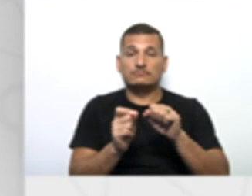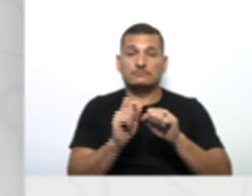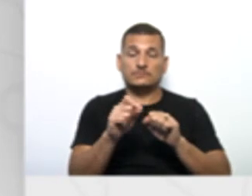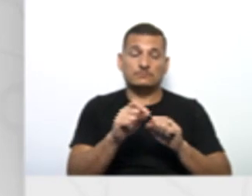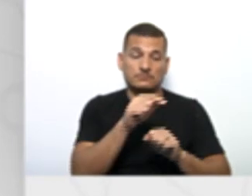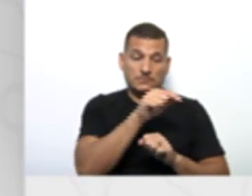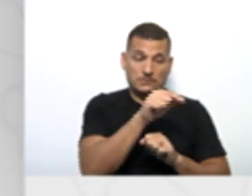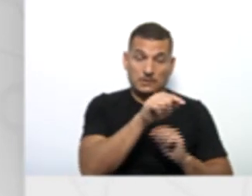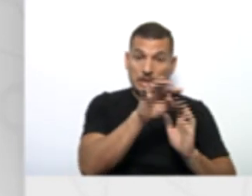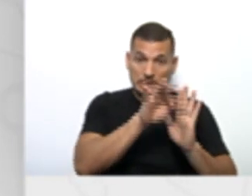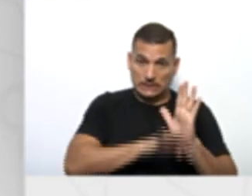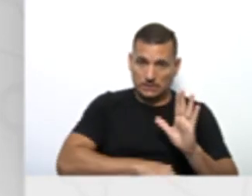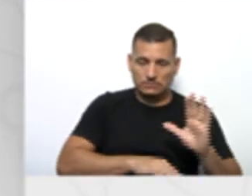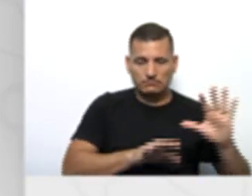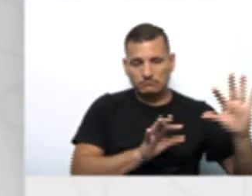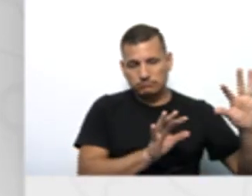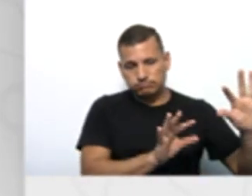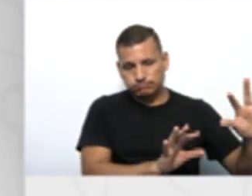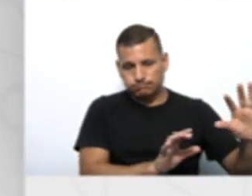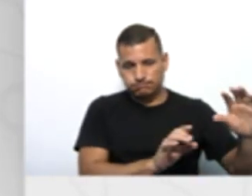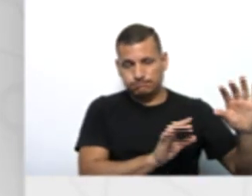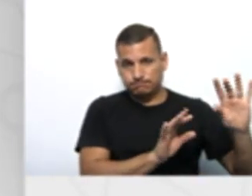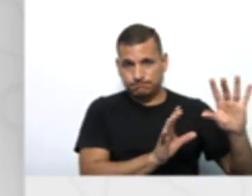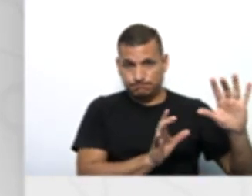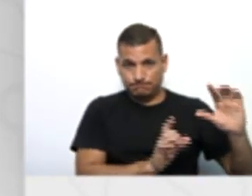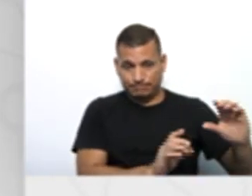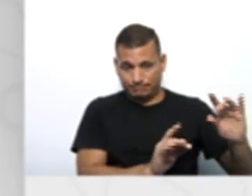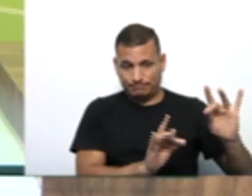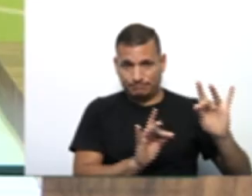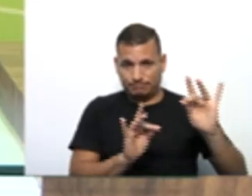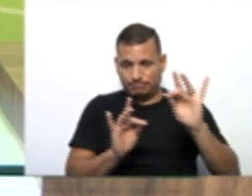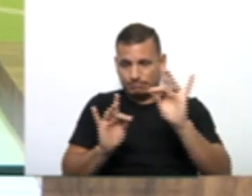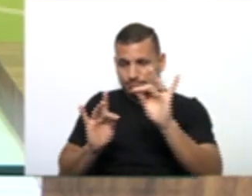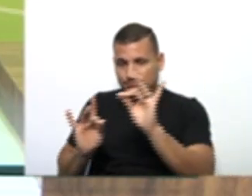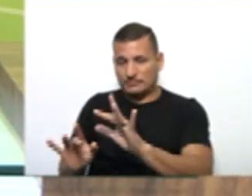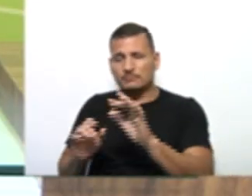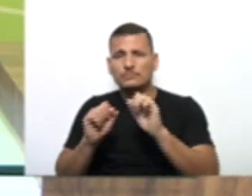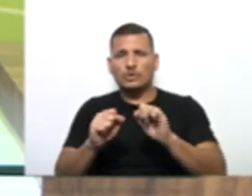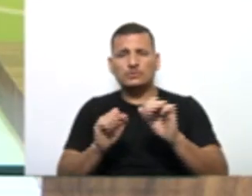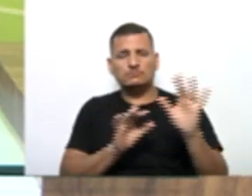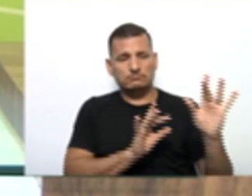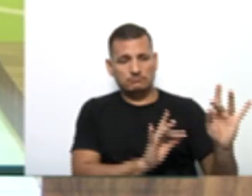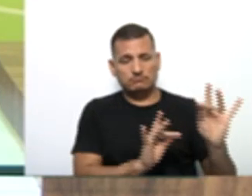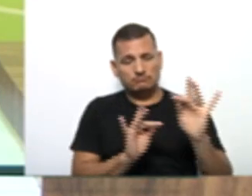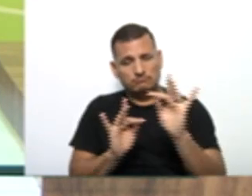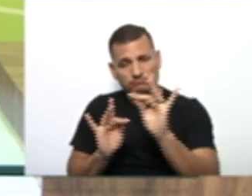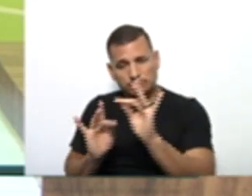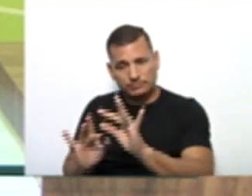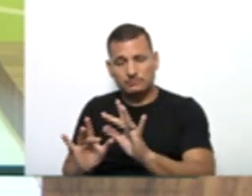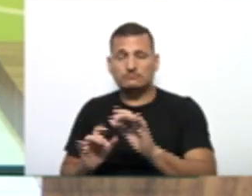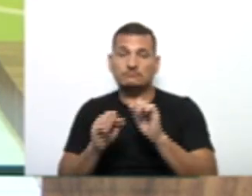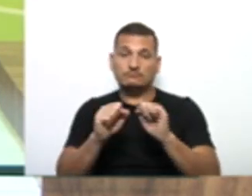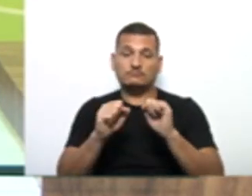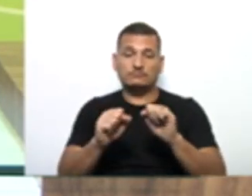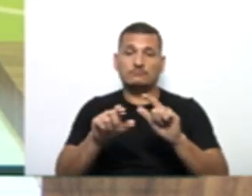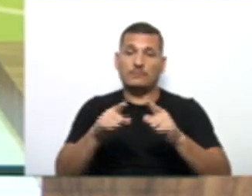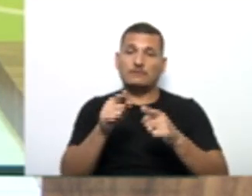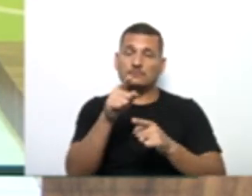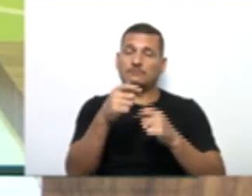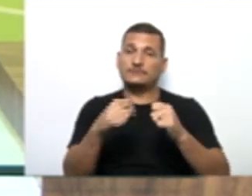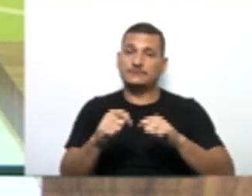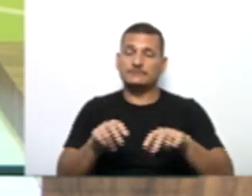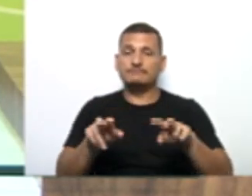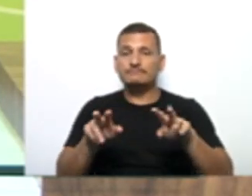daquele texto. Não esqueçam, pessoal, pode copiar e colar? Pode. Você pode copiar e colar, desde que você cite